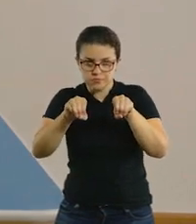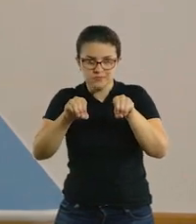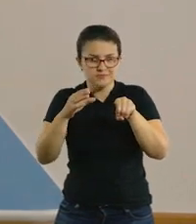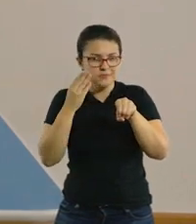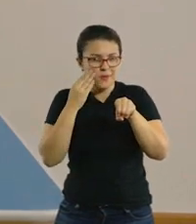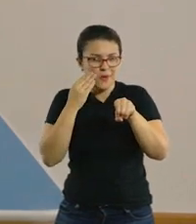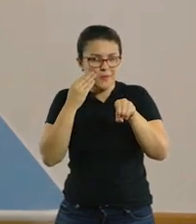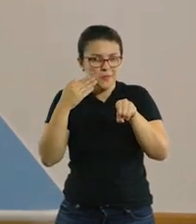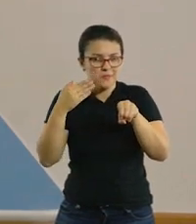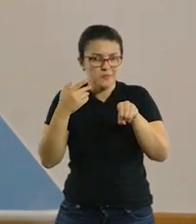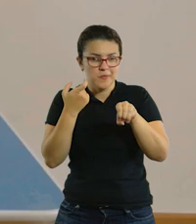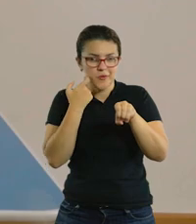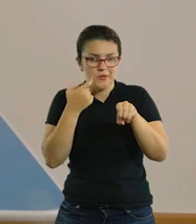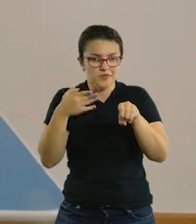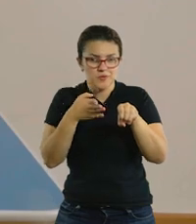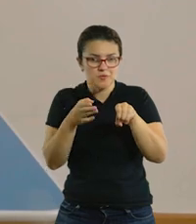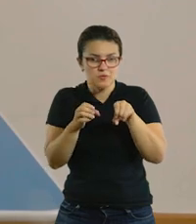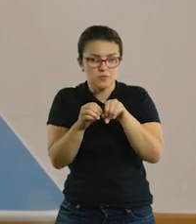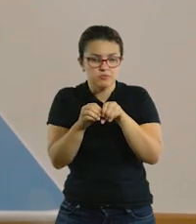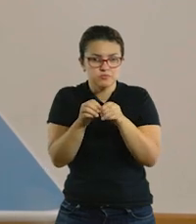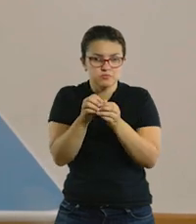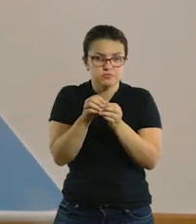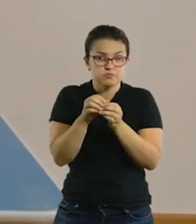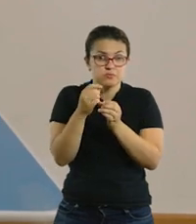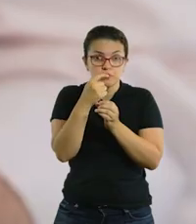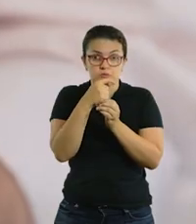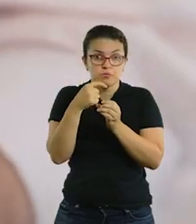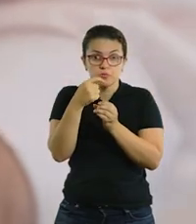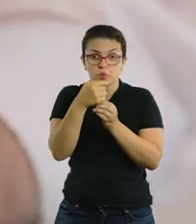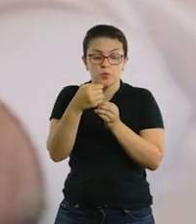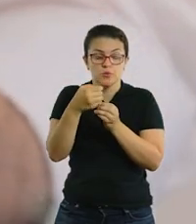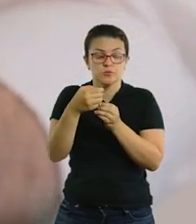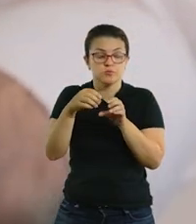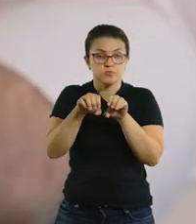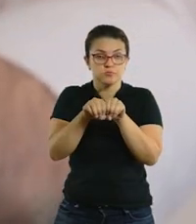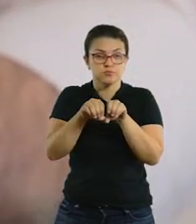peixe bocudo. Olha que interessante.